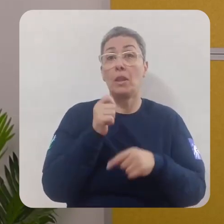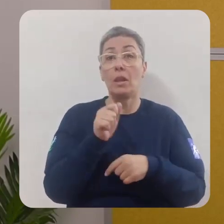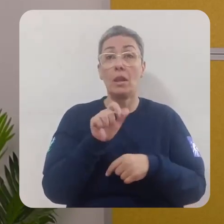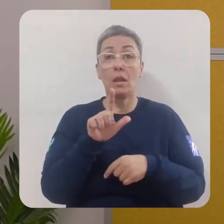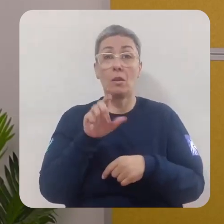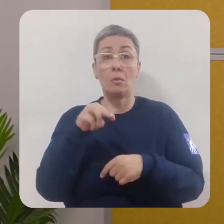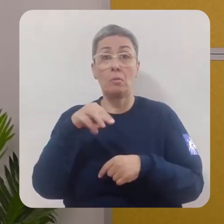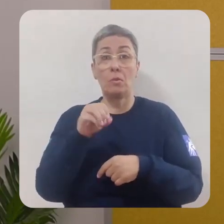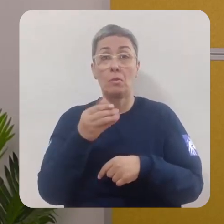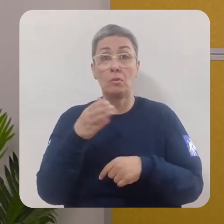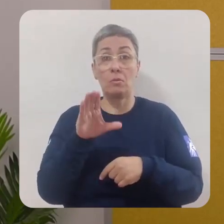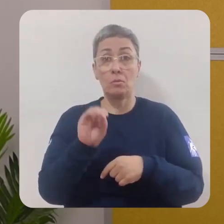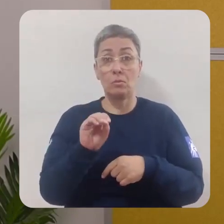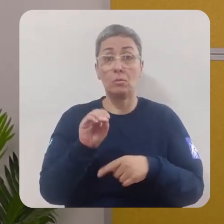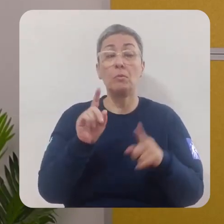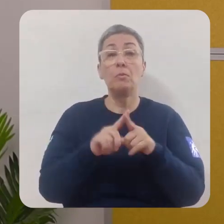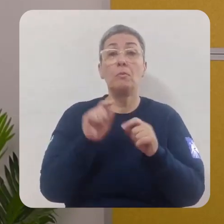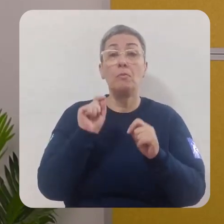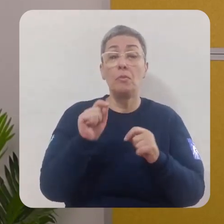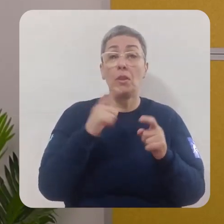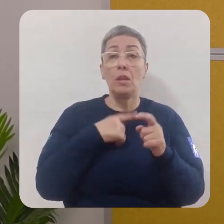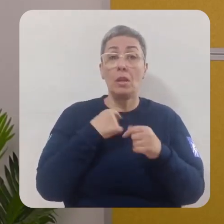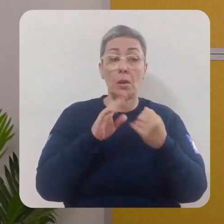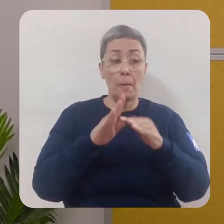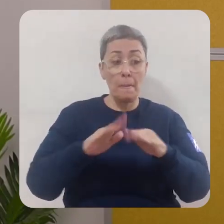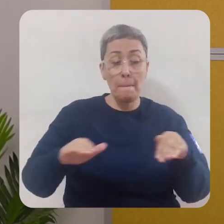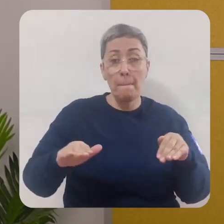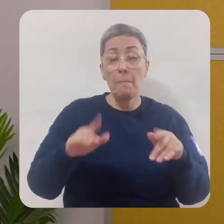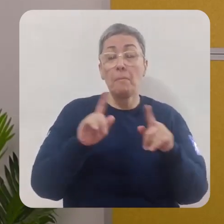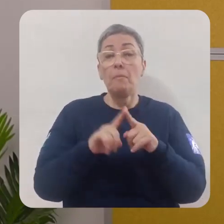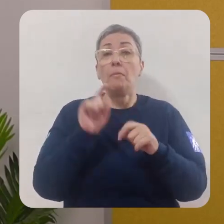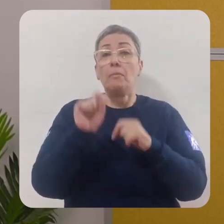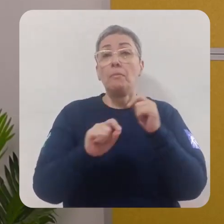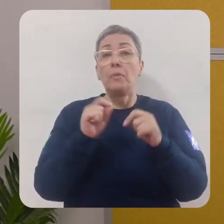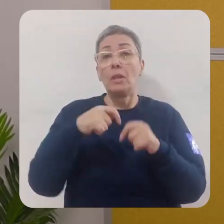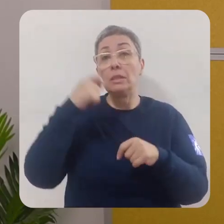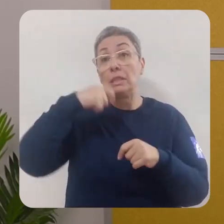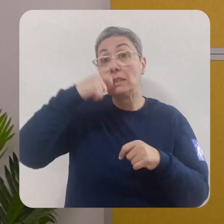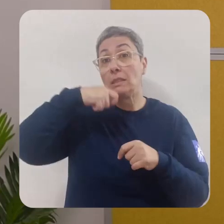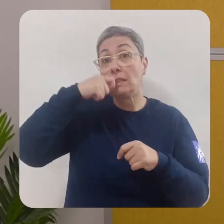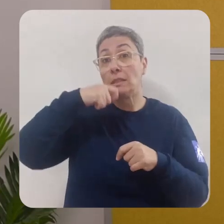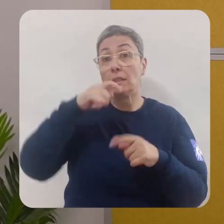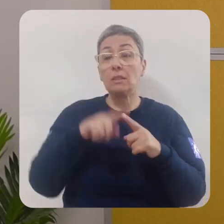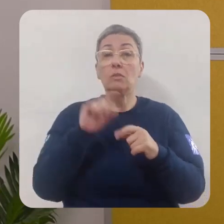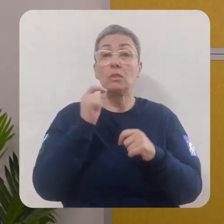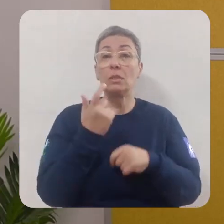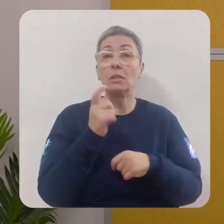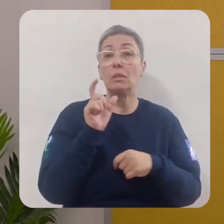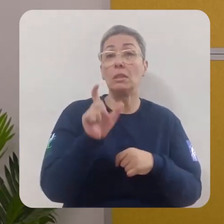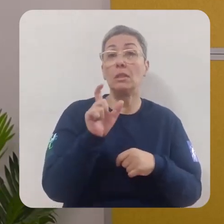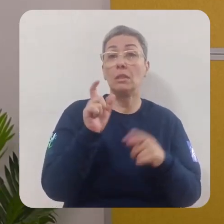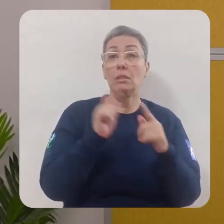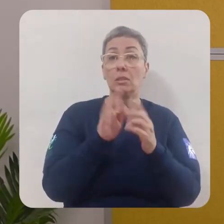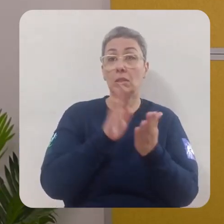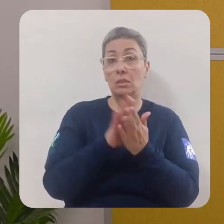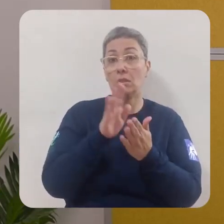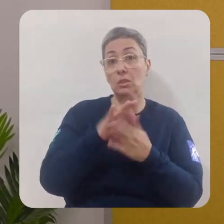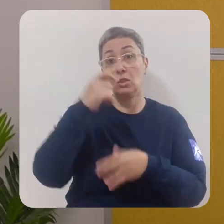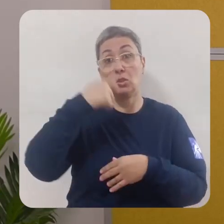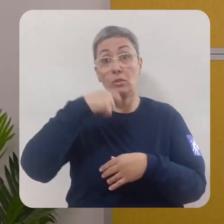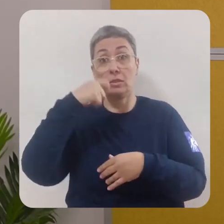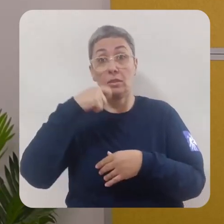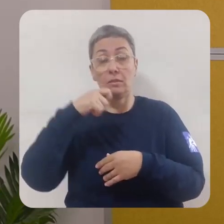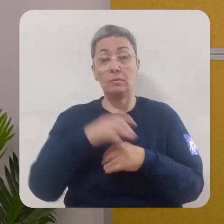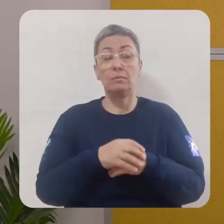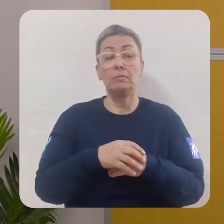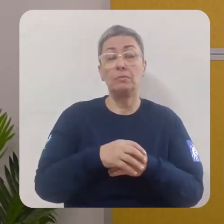impressa almoço. Nós temos aqui uma criança escovando os dentes com a palavra impressa escovar